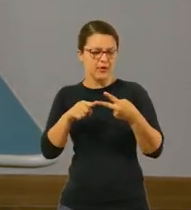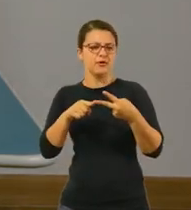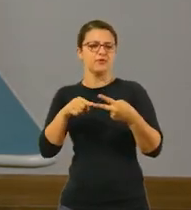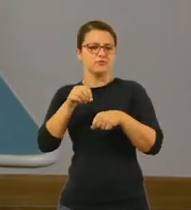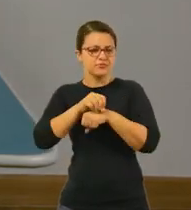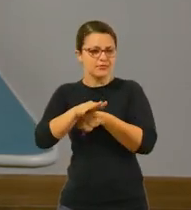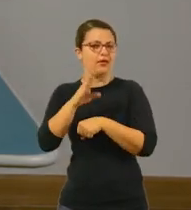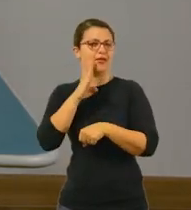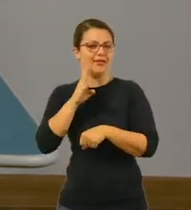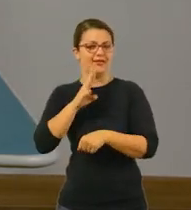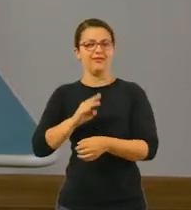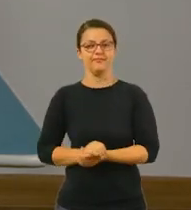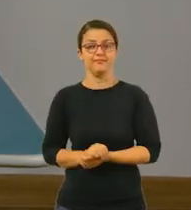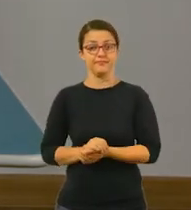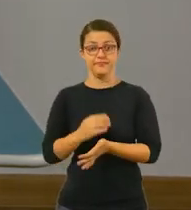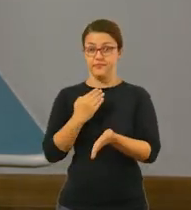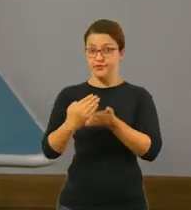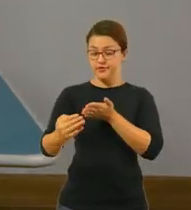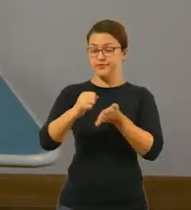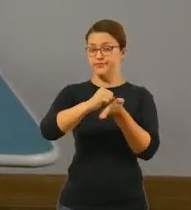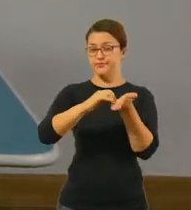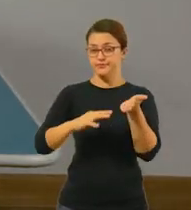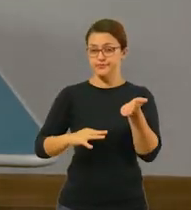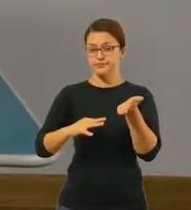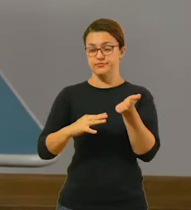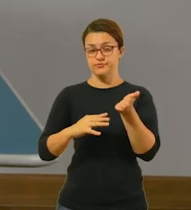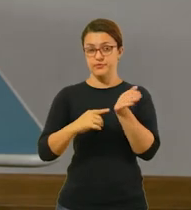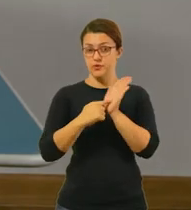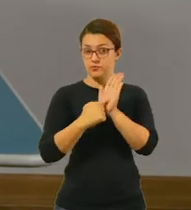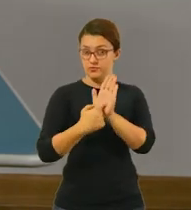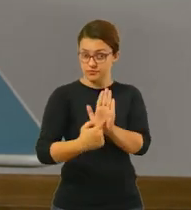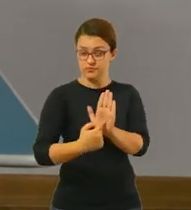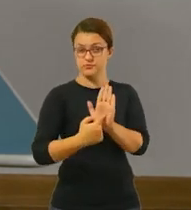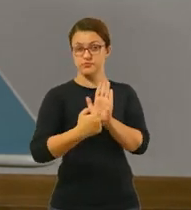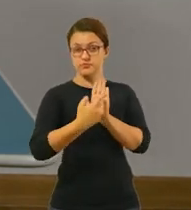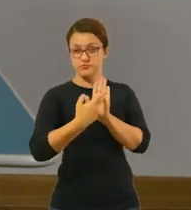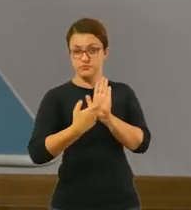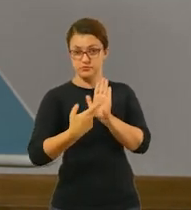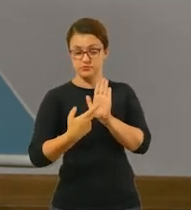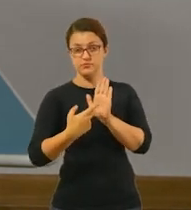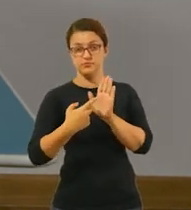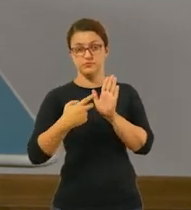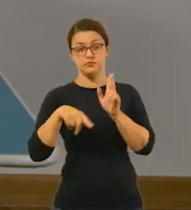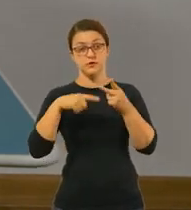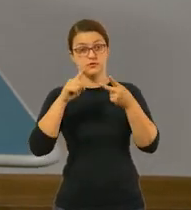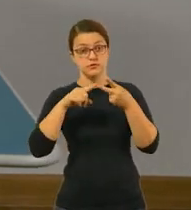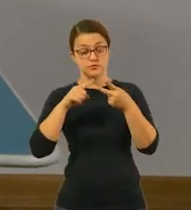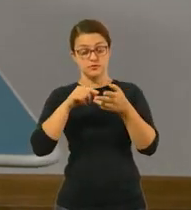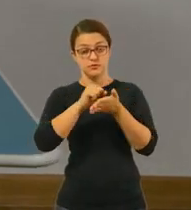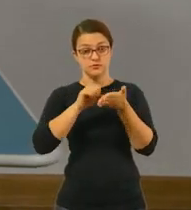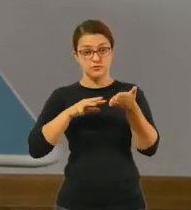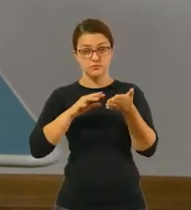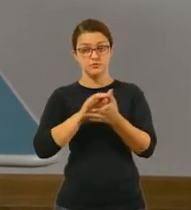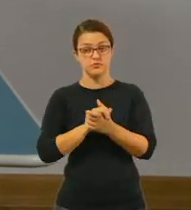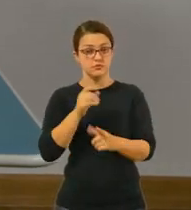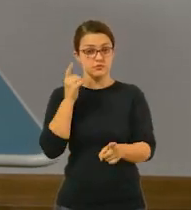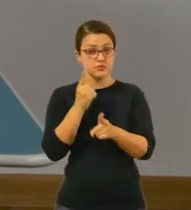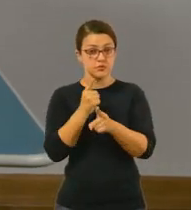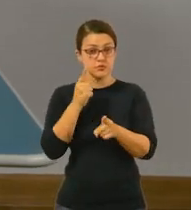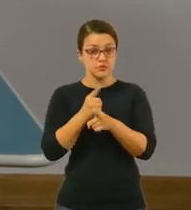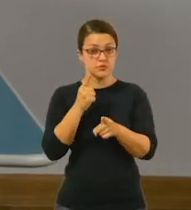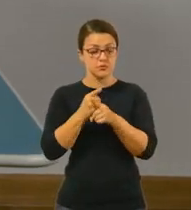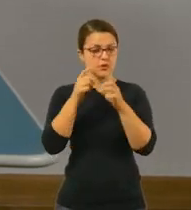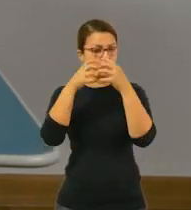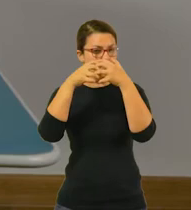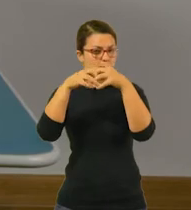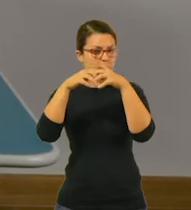bem legais. Eu vou começar com esta atividade que vocês podem observar lá, é a segunda atividade, que é Descobrindo